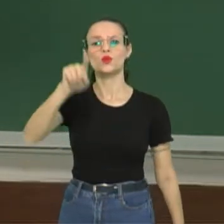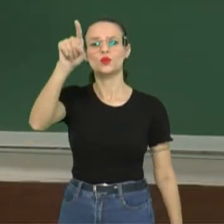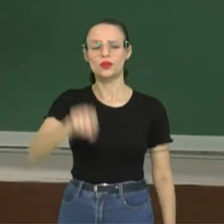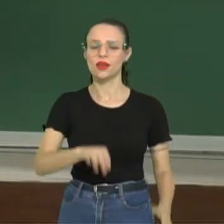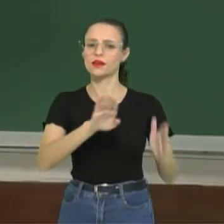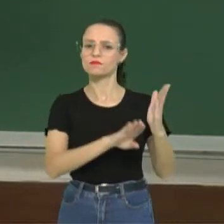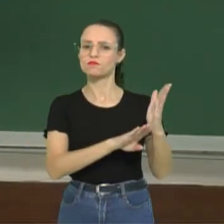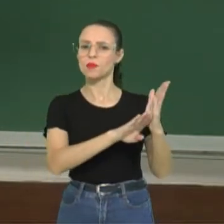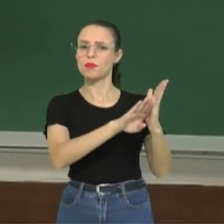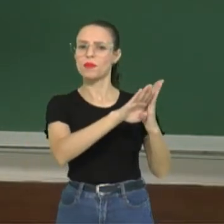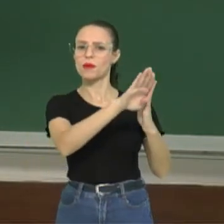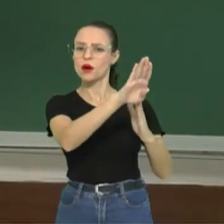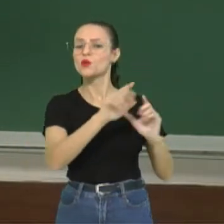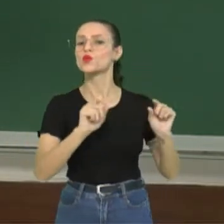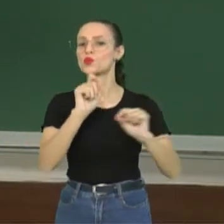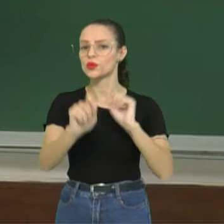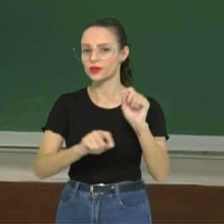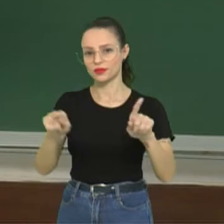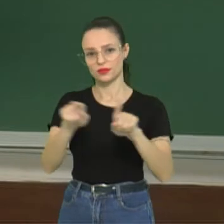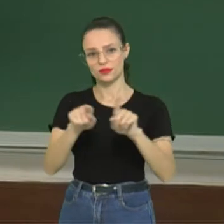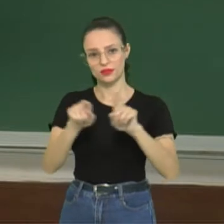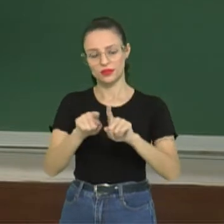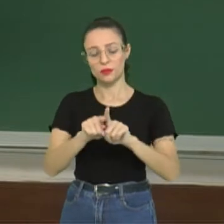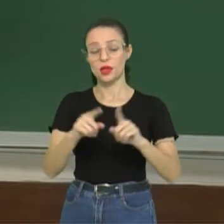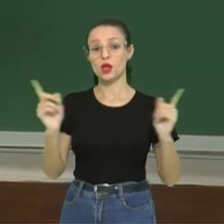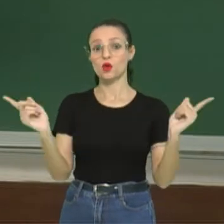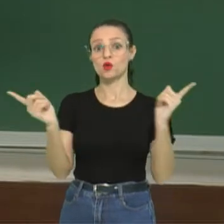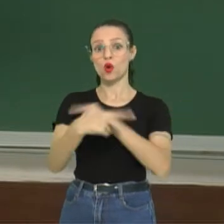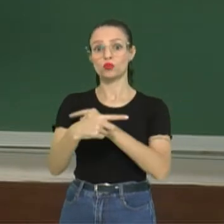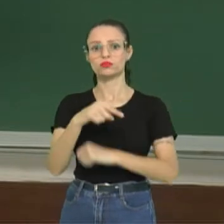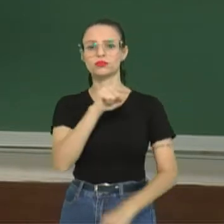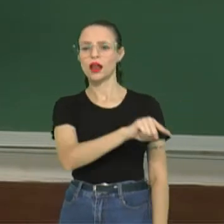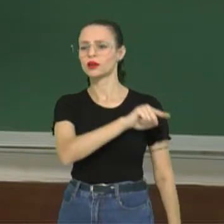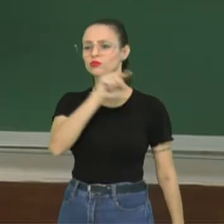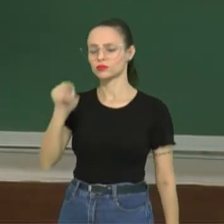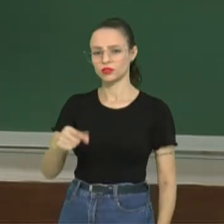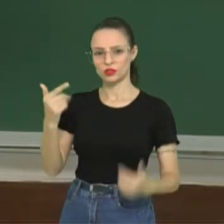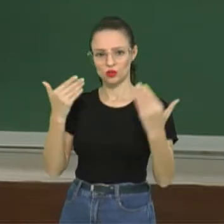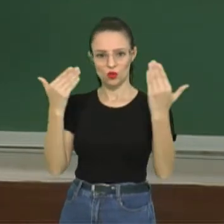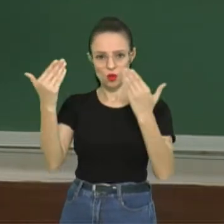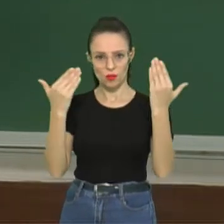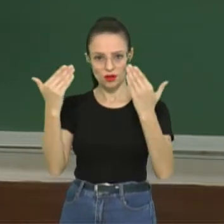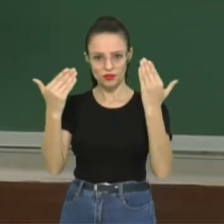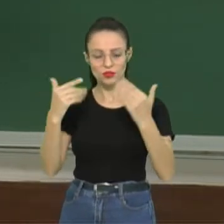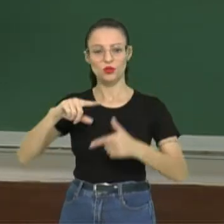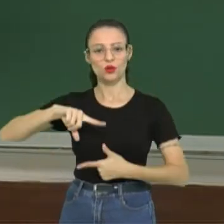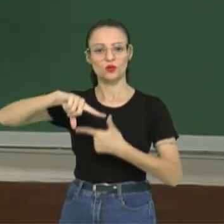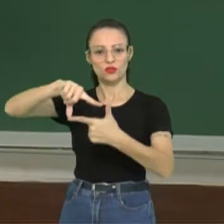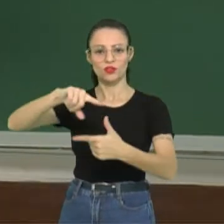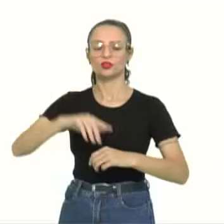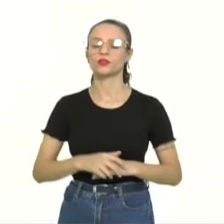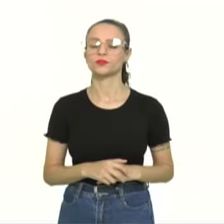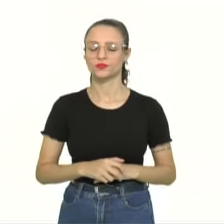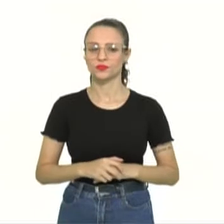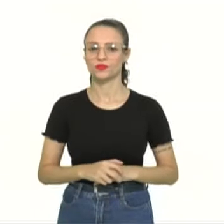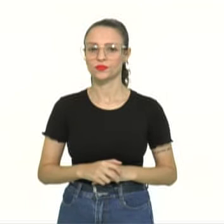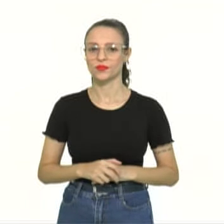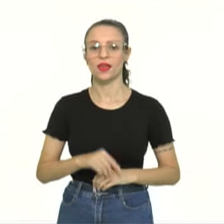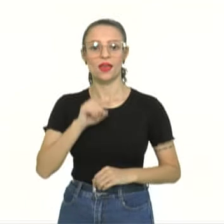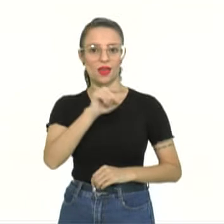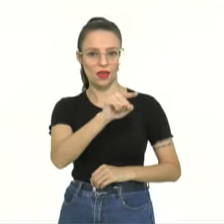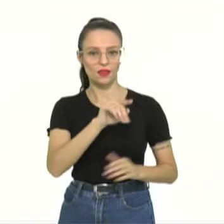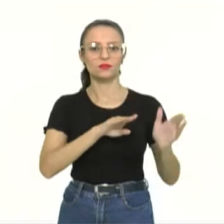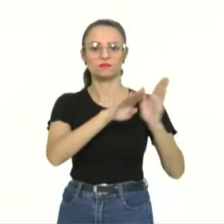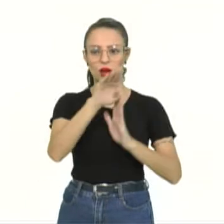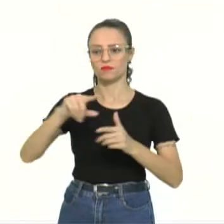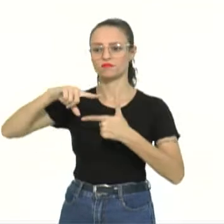o progressismo e a sua oposição com relação ao pensamento conservador são escolas de